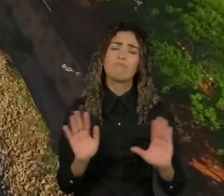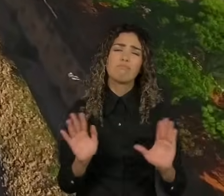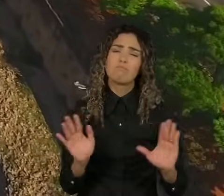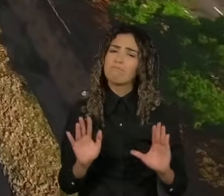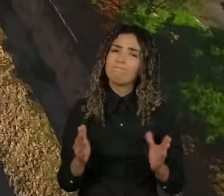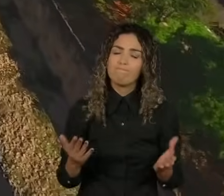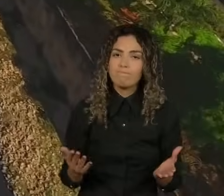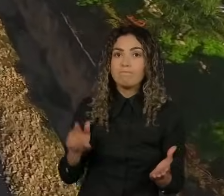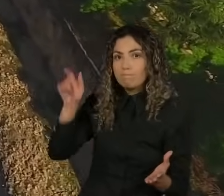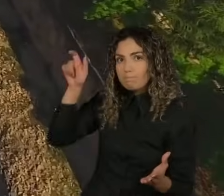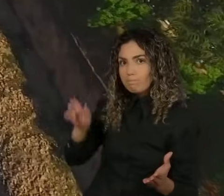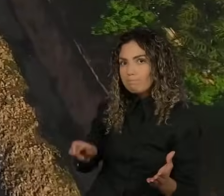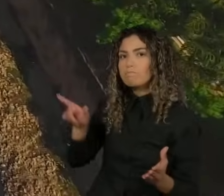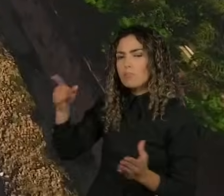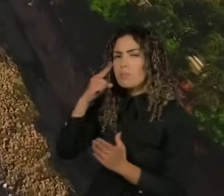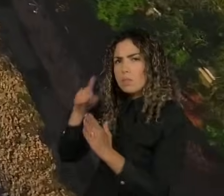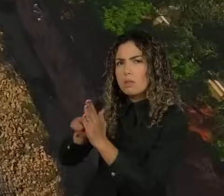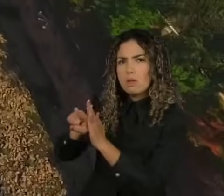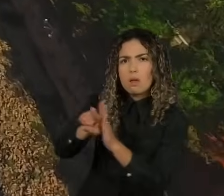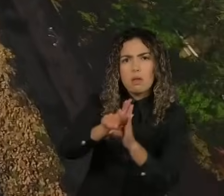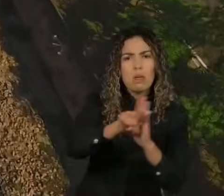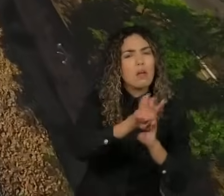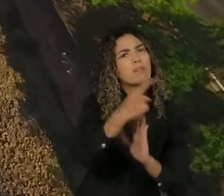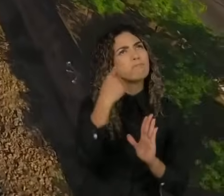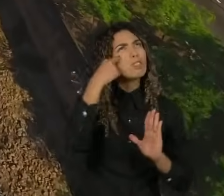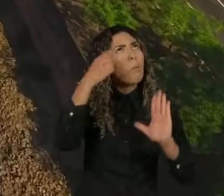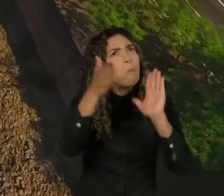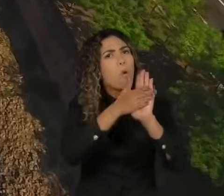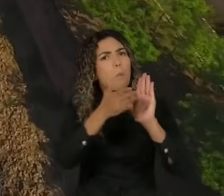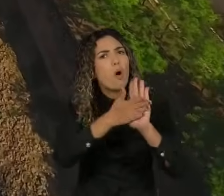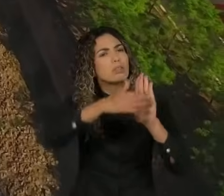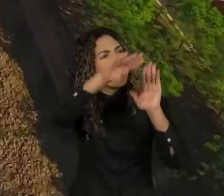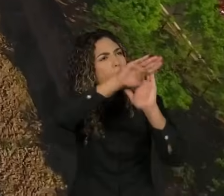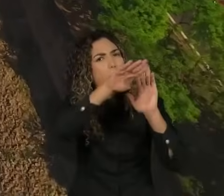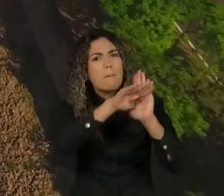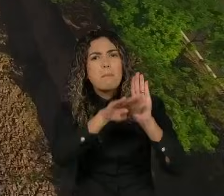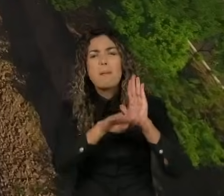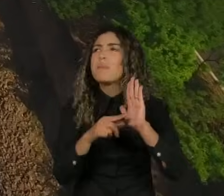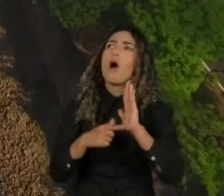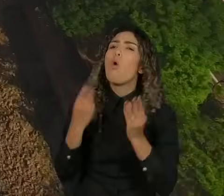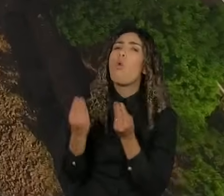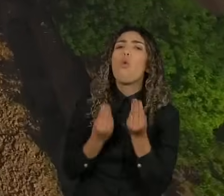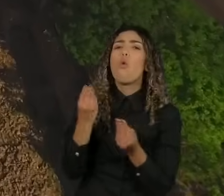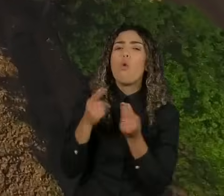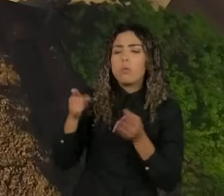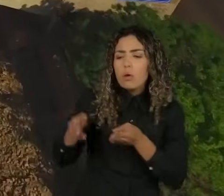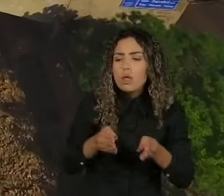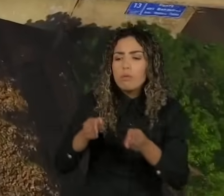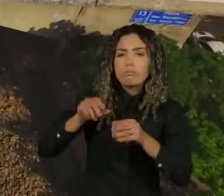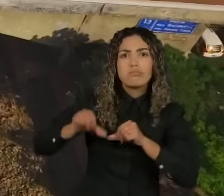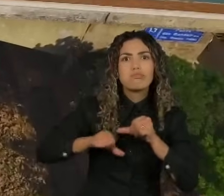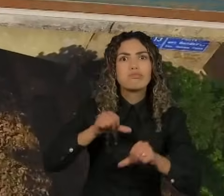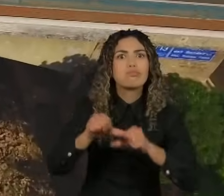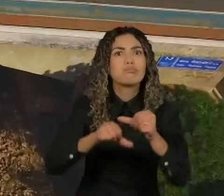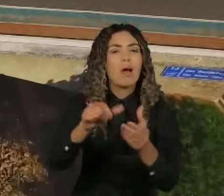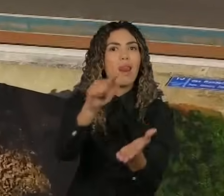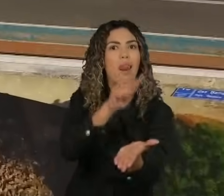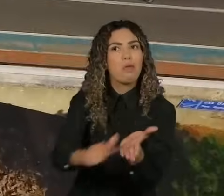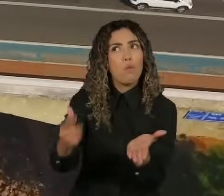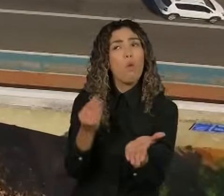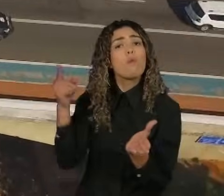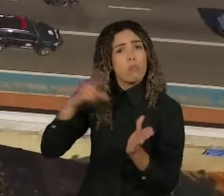O pesquisador montou um conjunto de propostas para a recuperação do Rio Tietê. A ideia é que o documento